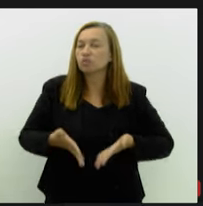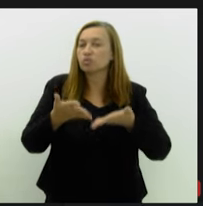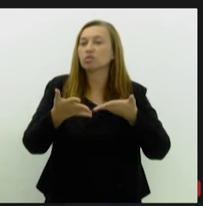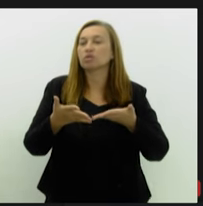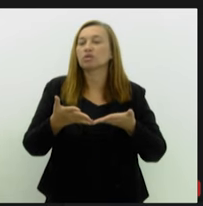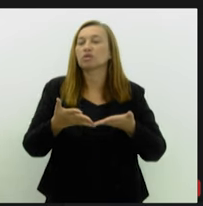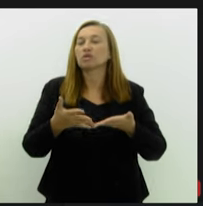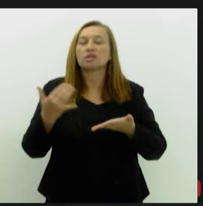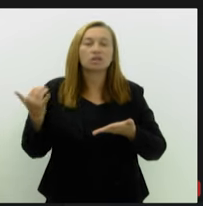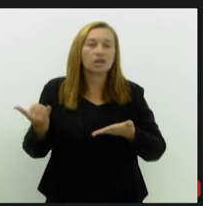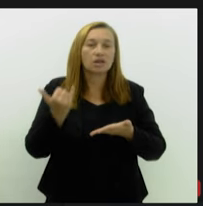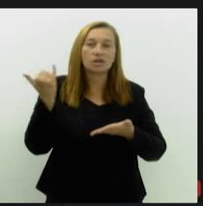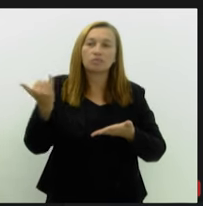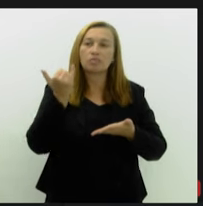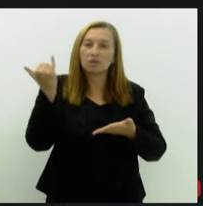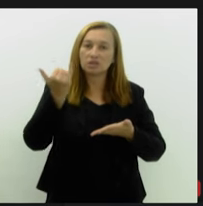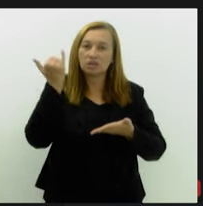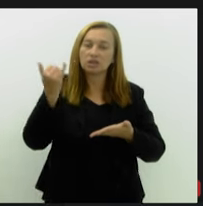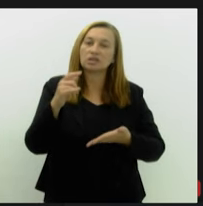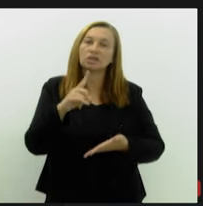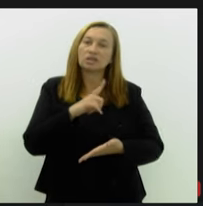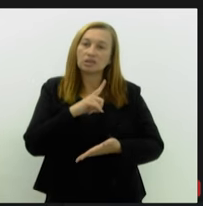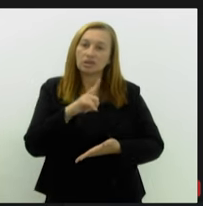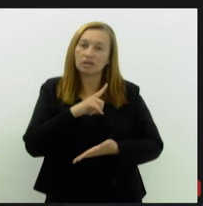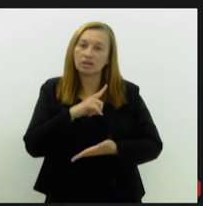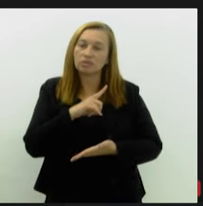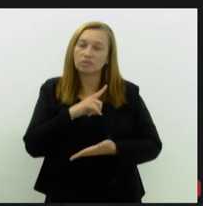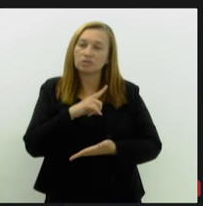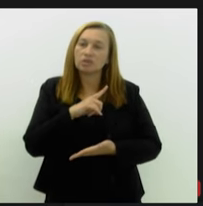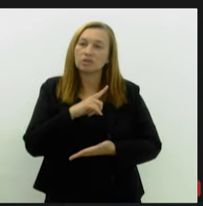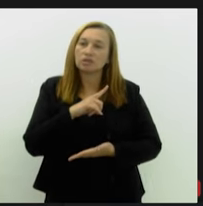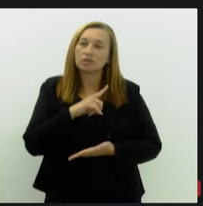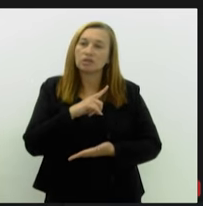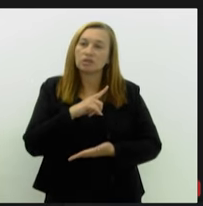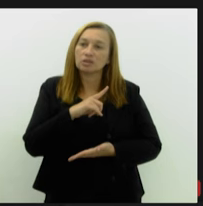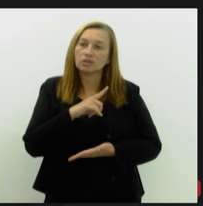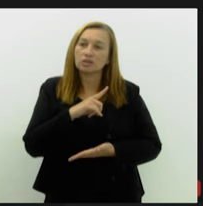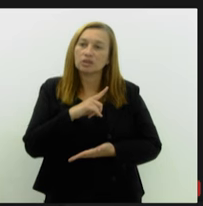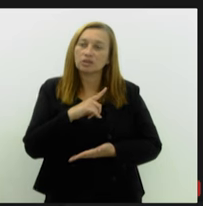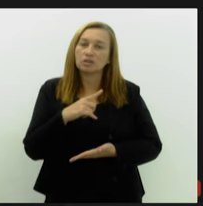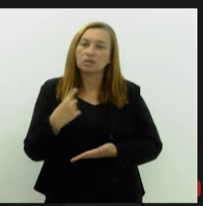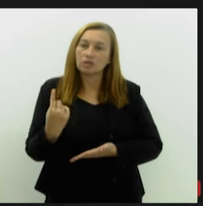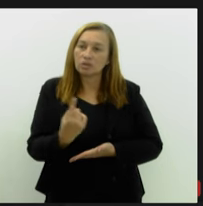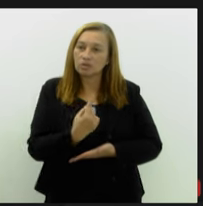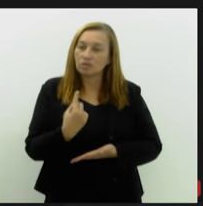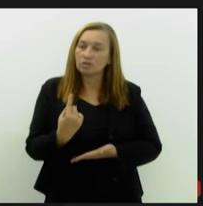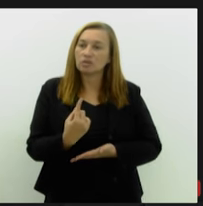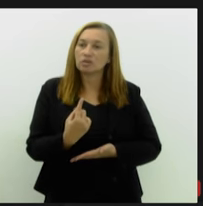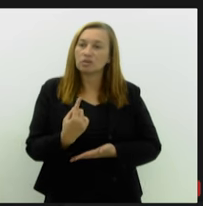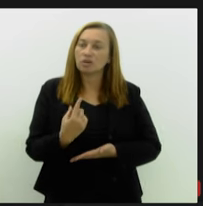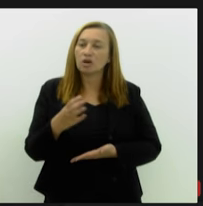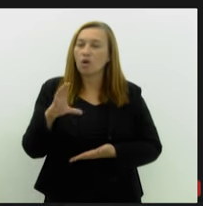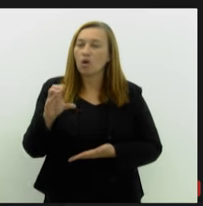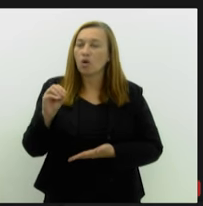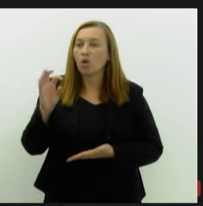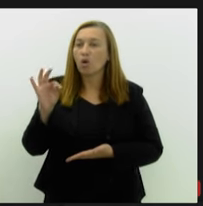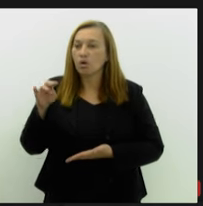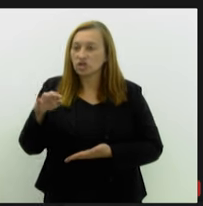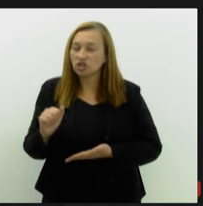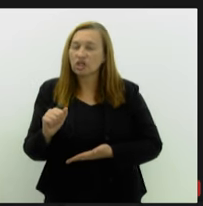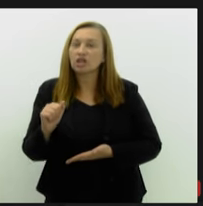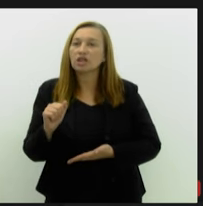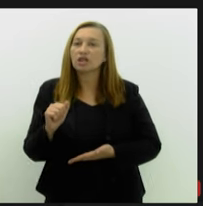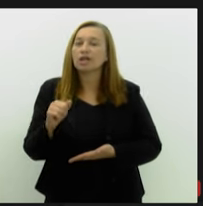função da importância que nós temos, né, da nossa costa, que